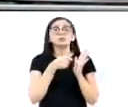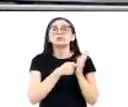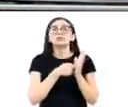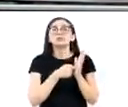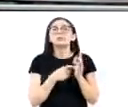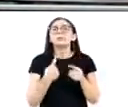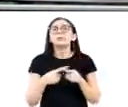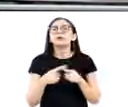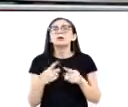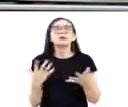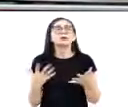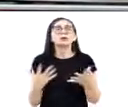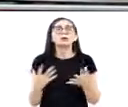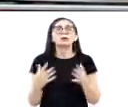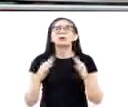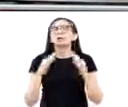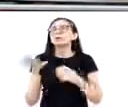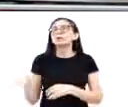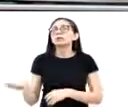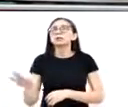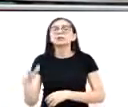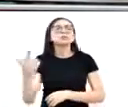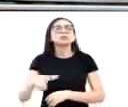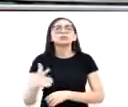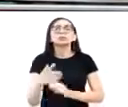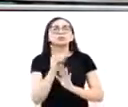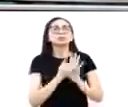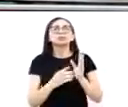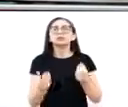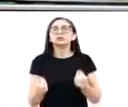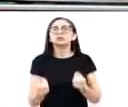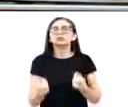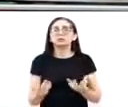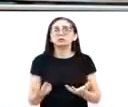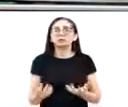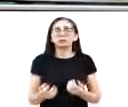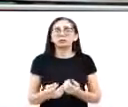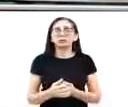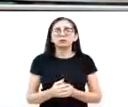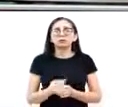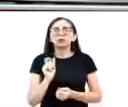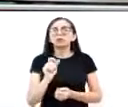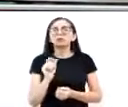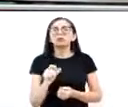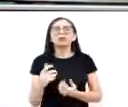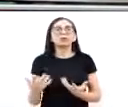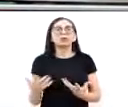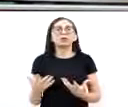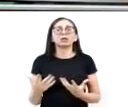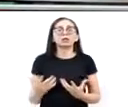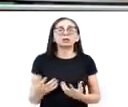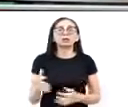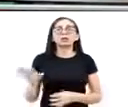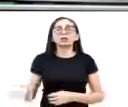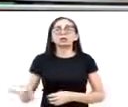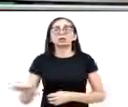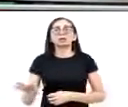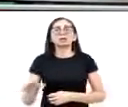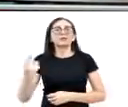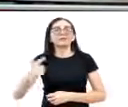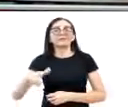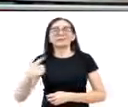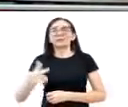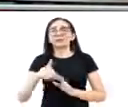esse direito, por que que as crianças não teriam direito a essa educação? E, de fato, por que que as crianças não